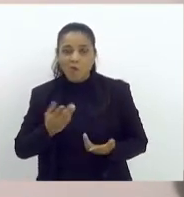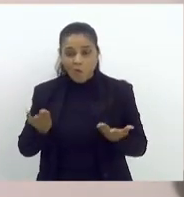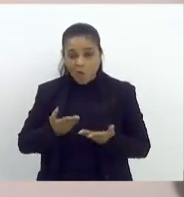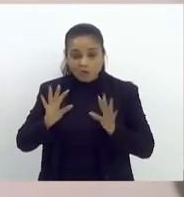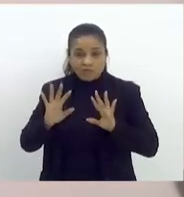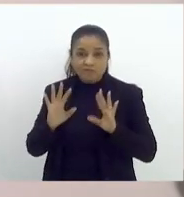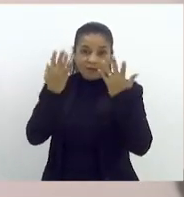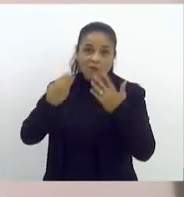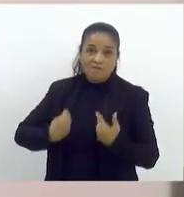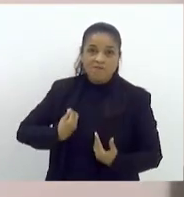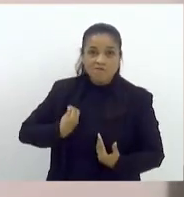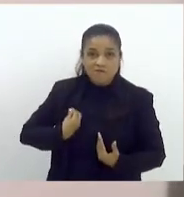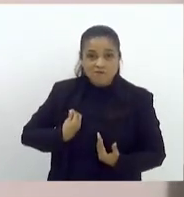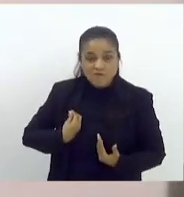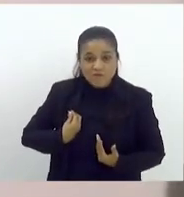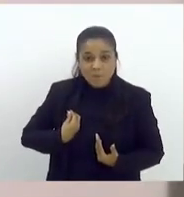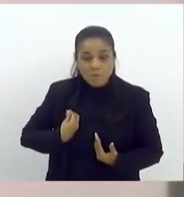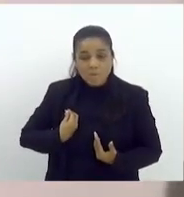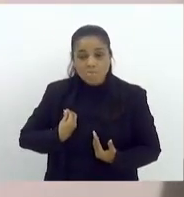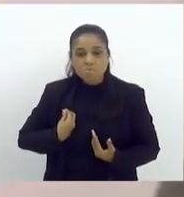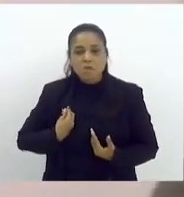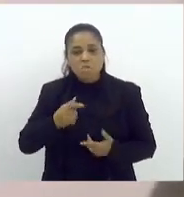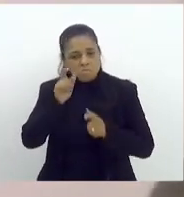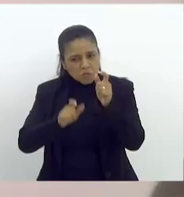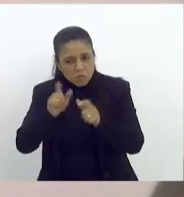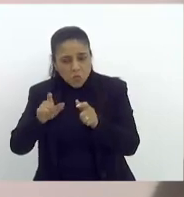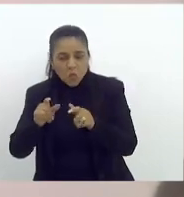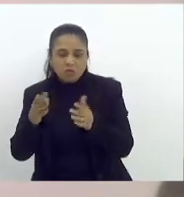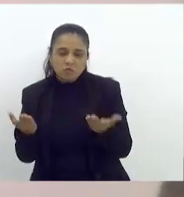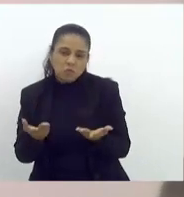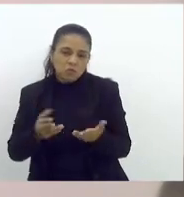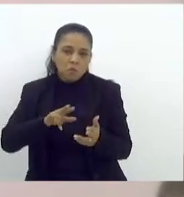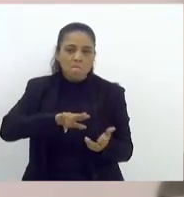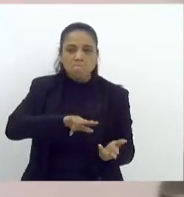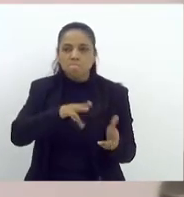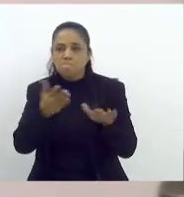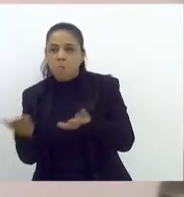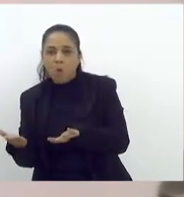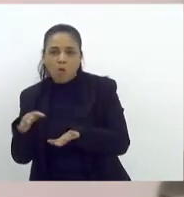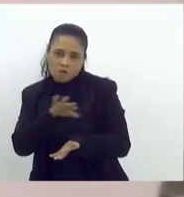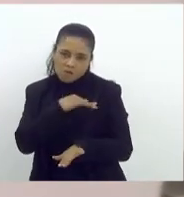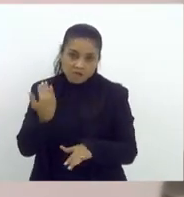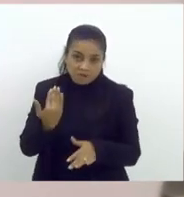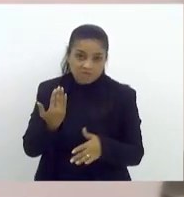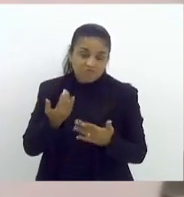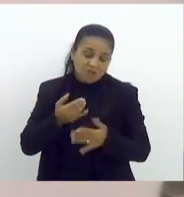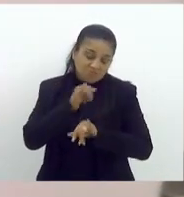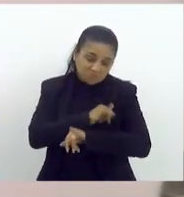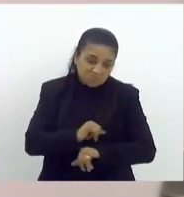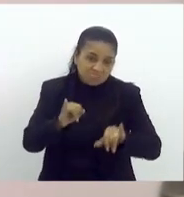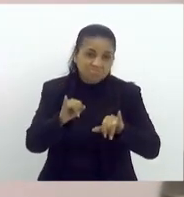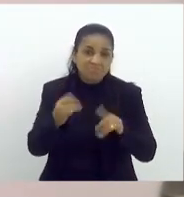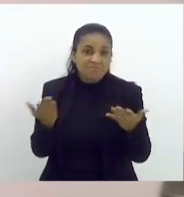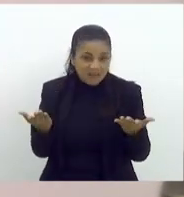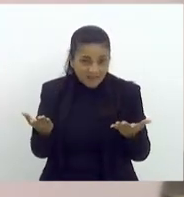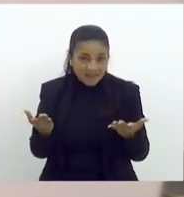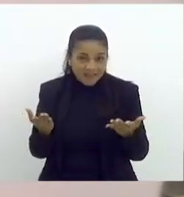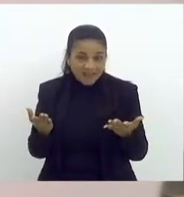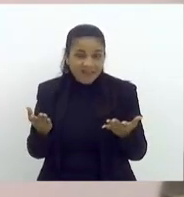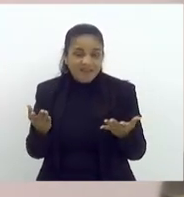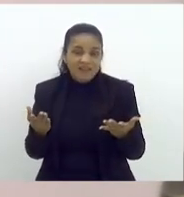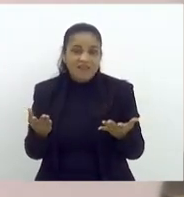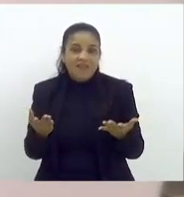celebrando tá vivo Montes não puderam estar aqui hoje com a gente que poderia ter falado até melhores que nós mas não estão aqui hoje é queria